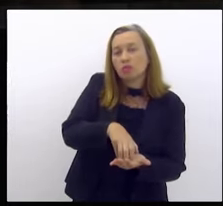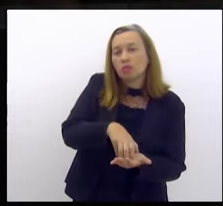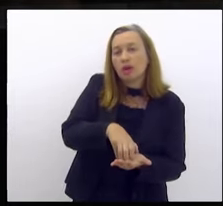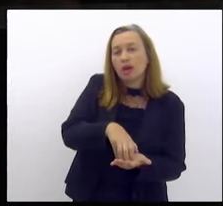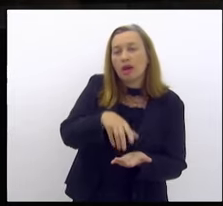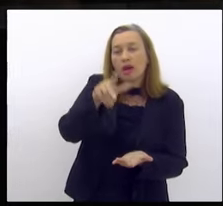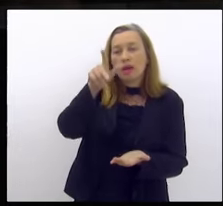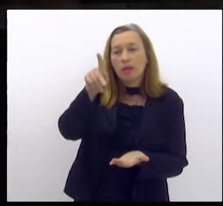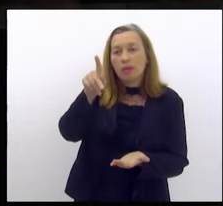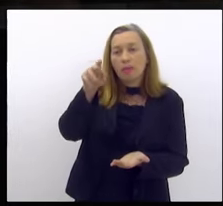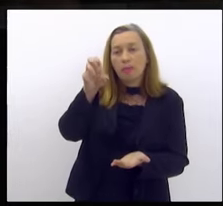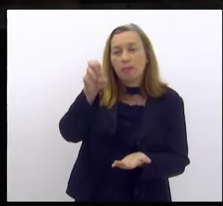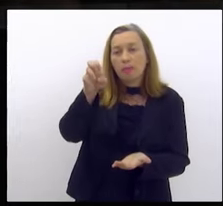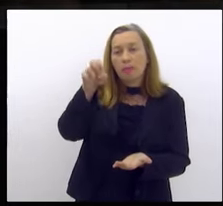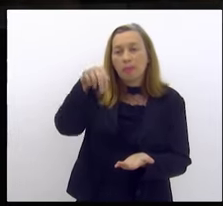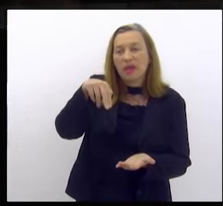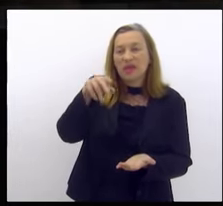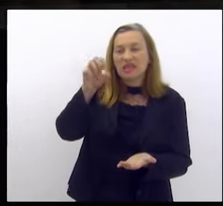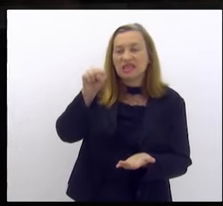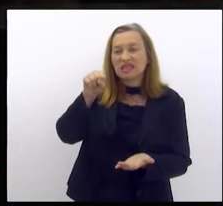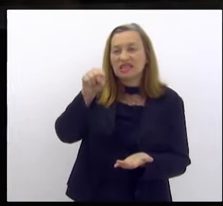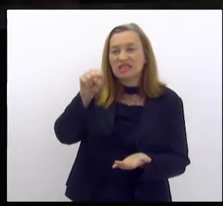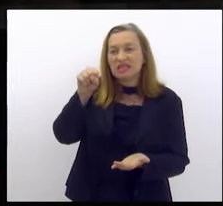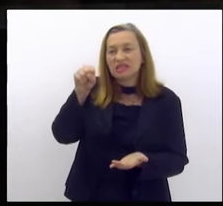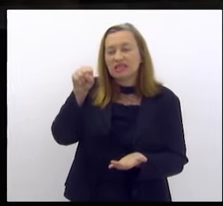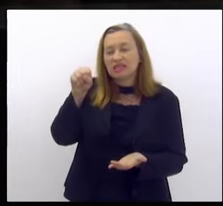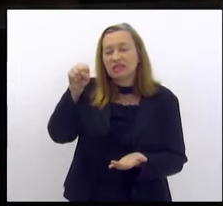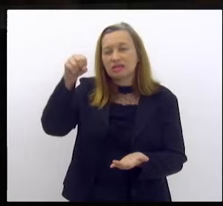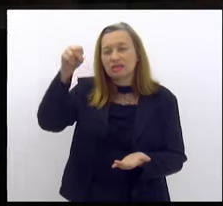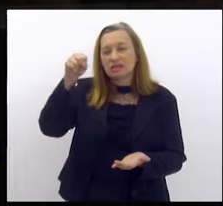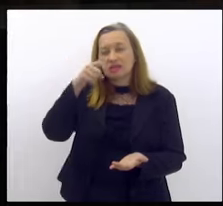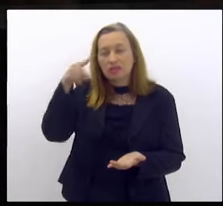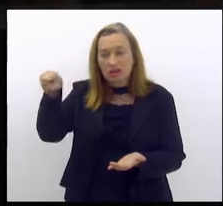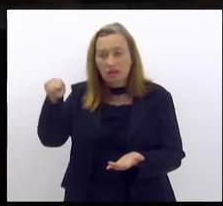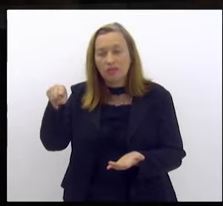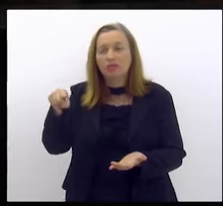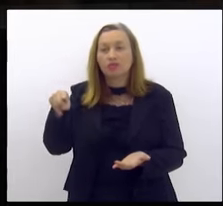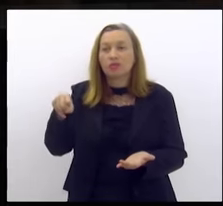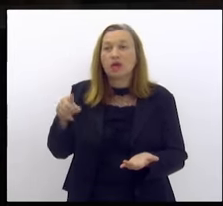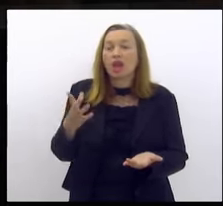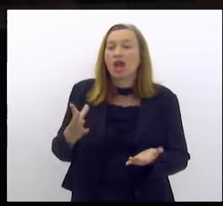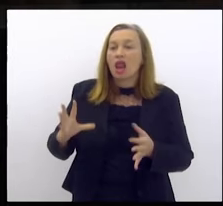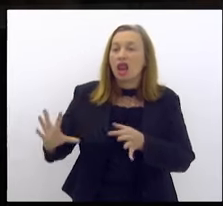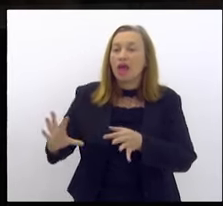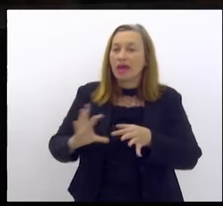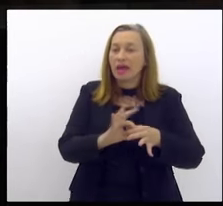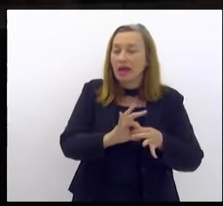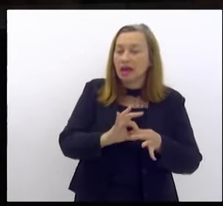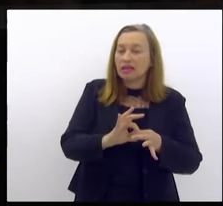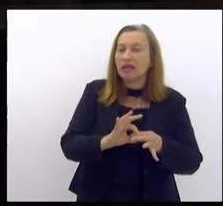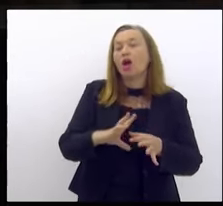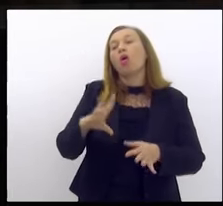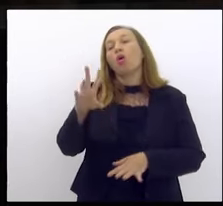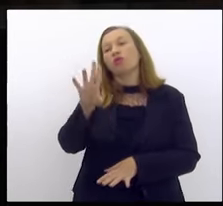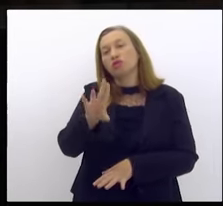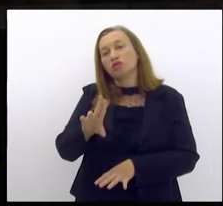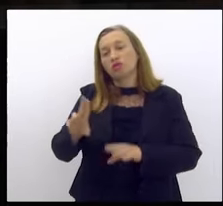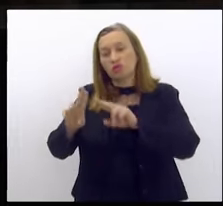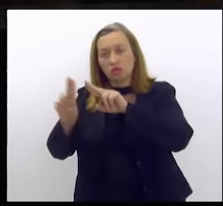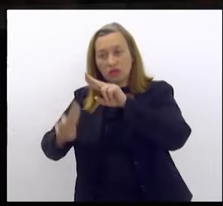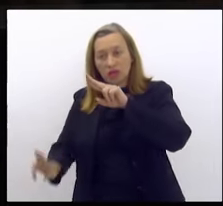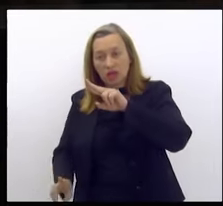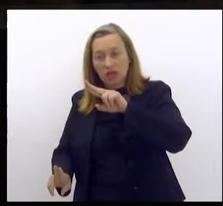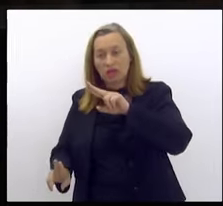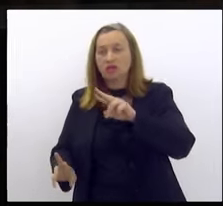à UFRJ, de análise e mapeamento da fome no Brasil, em especial no Estado do Rio de